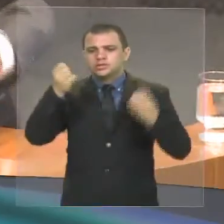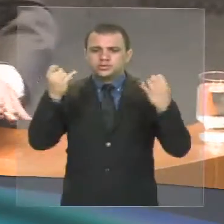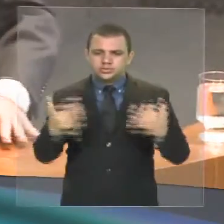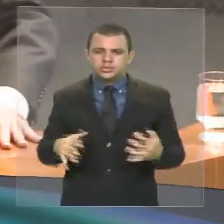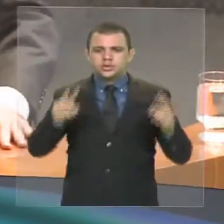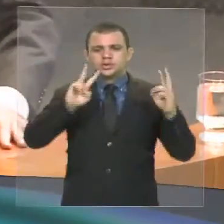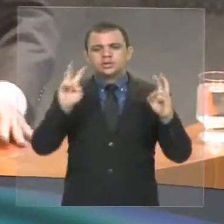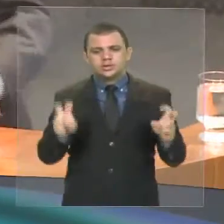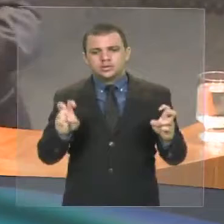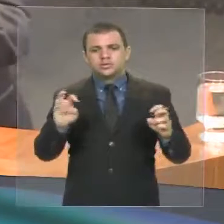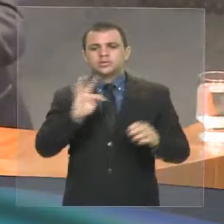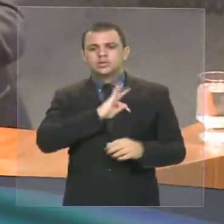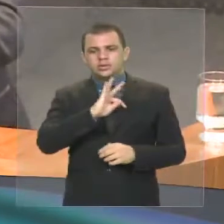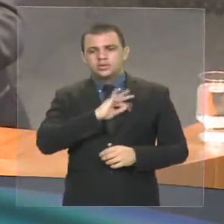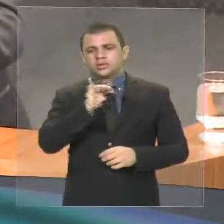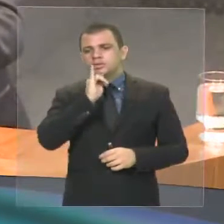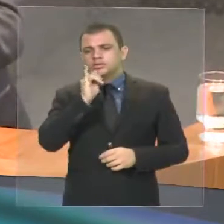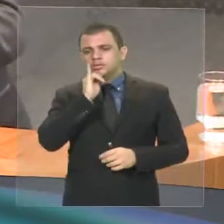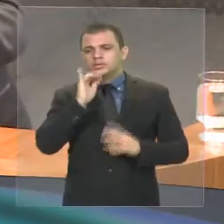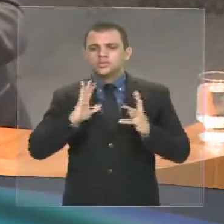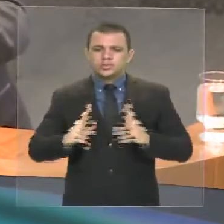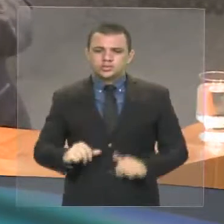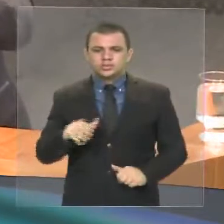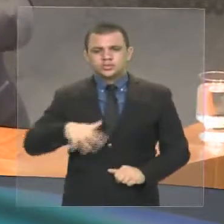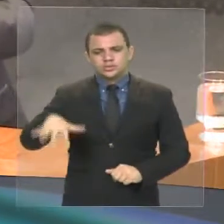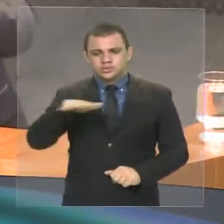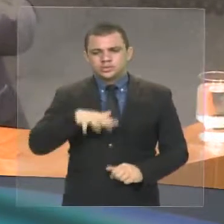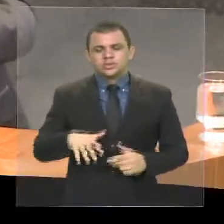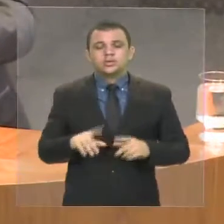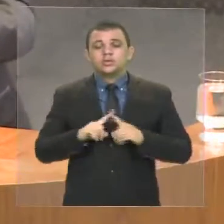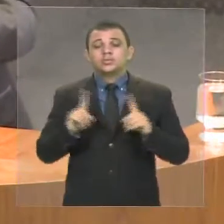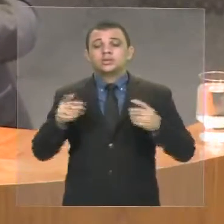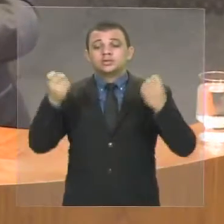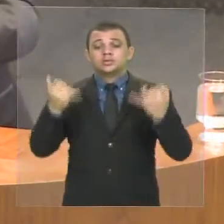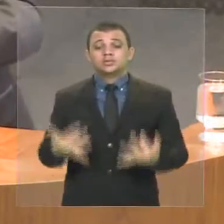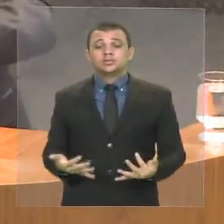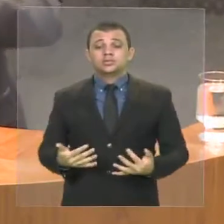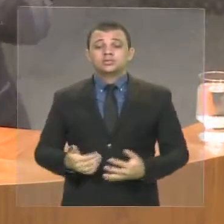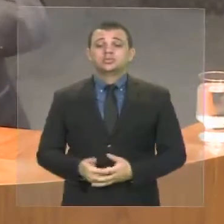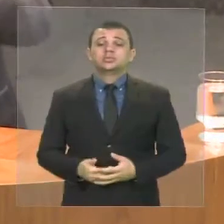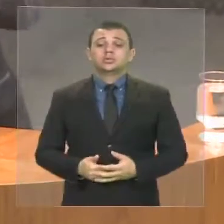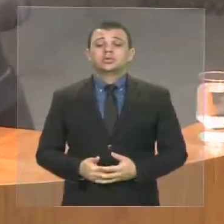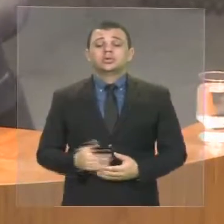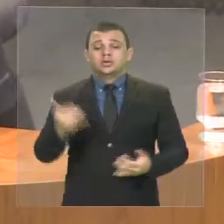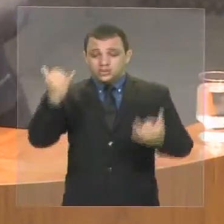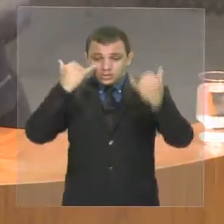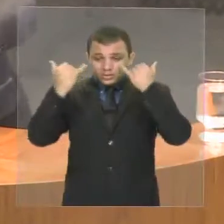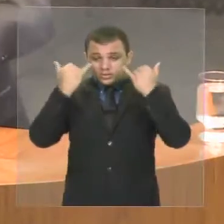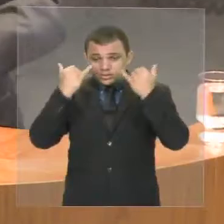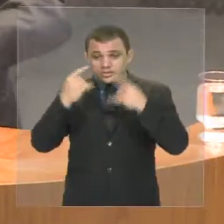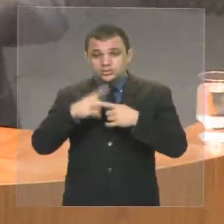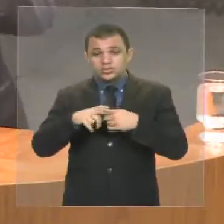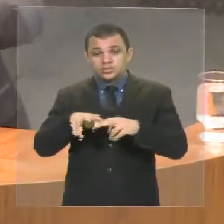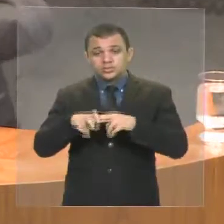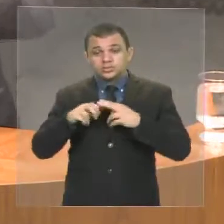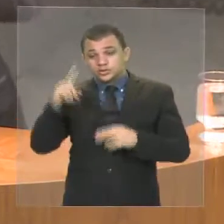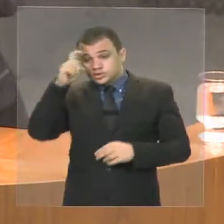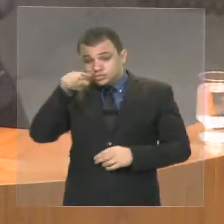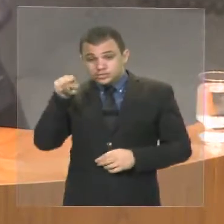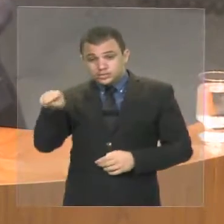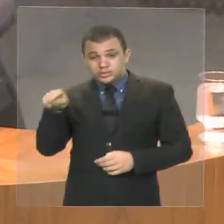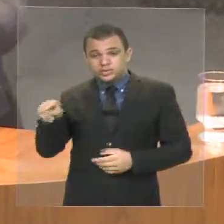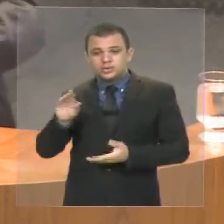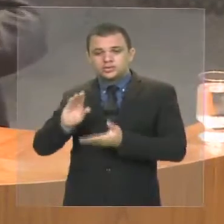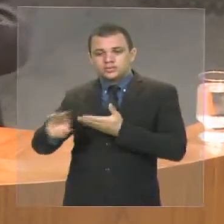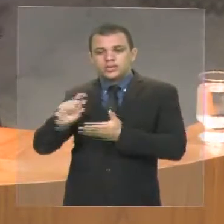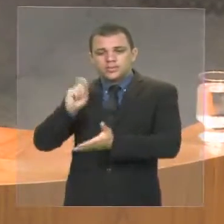questão do saneamento, e quero dizer a Vossa Excelência que a informação que eu tenho é que, em função das dificuldades das indenizações ao longo das